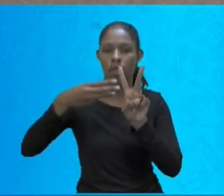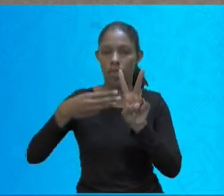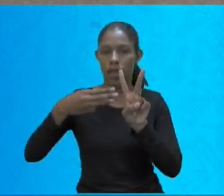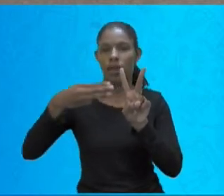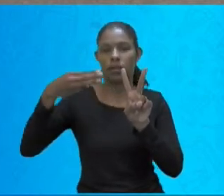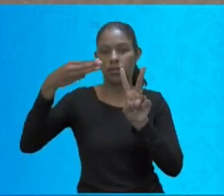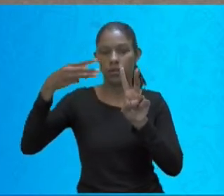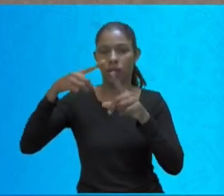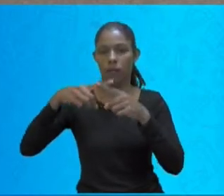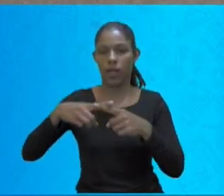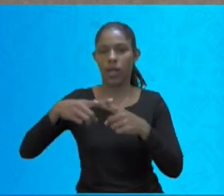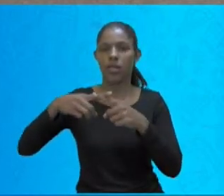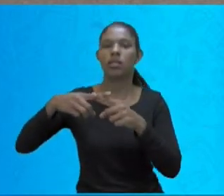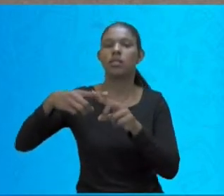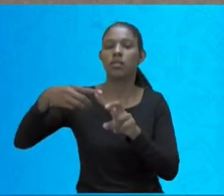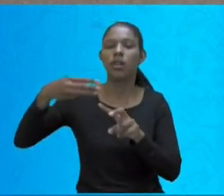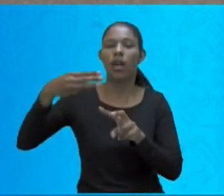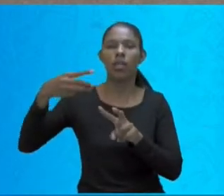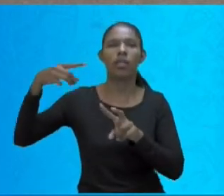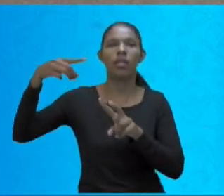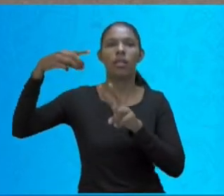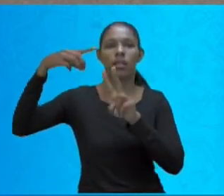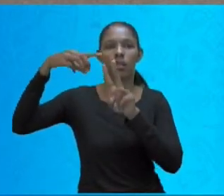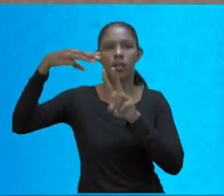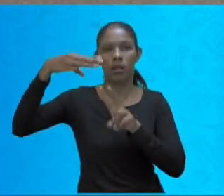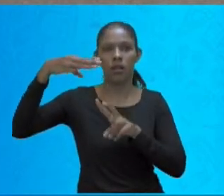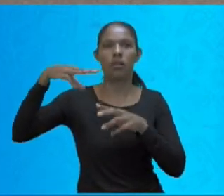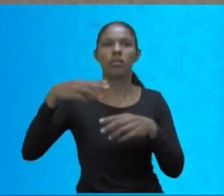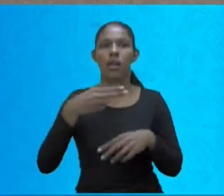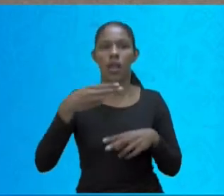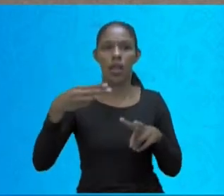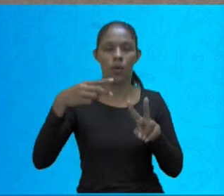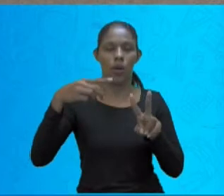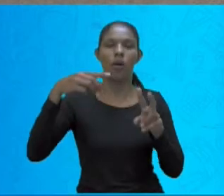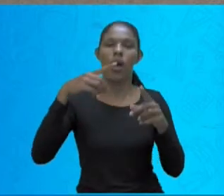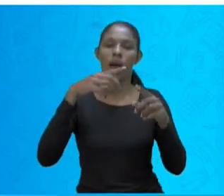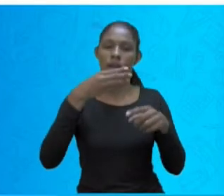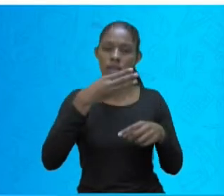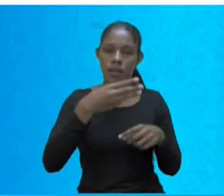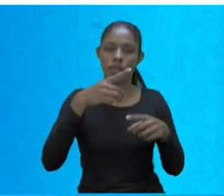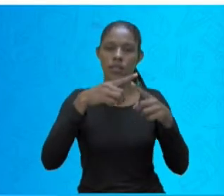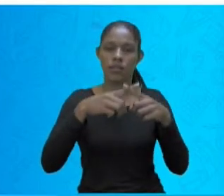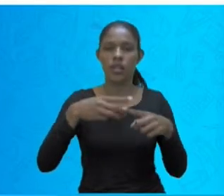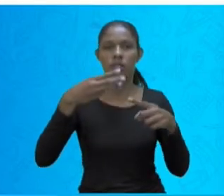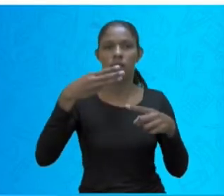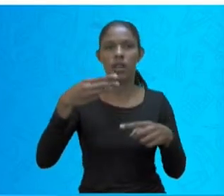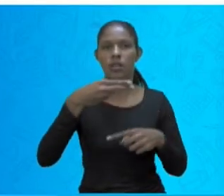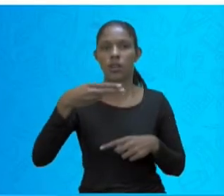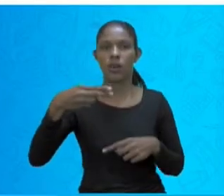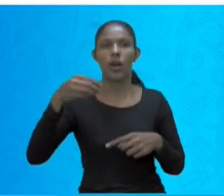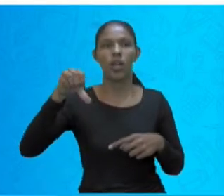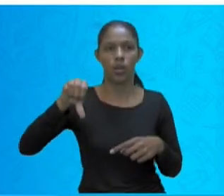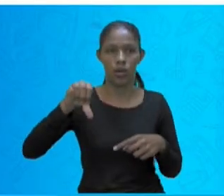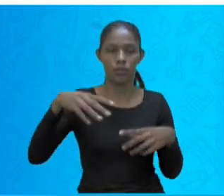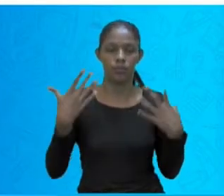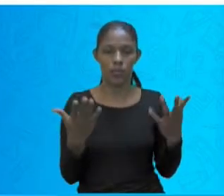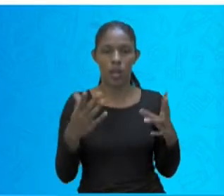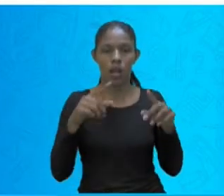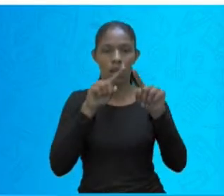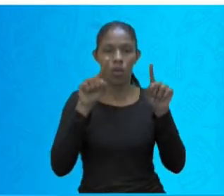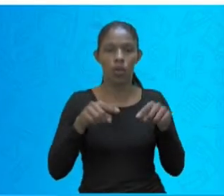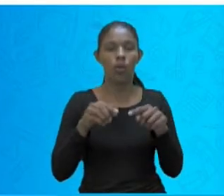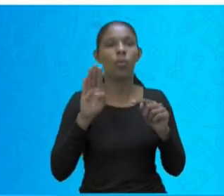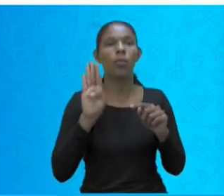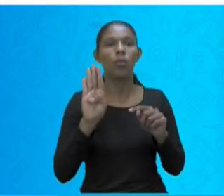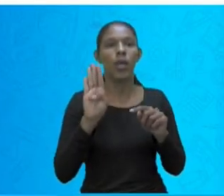valor da aresta do cubo A é igual a 9. E o cubo B? Eu tenho raiz